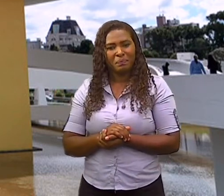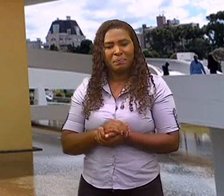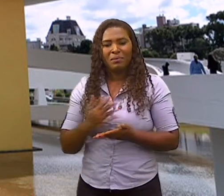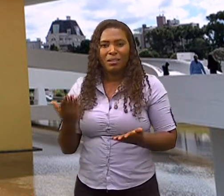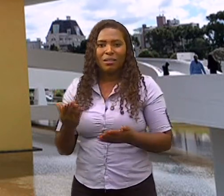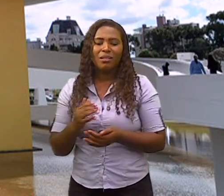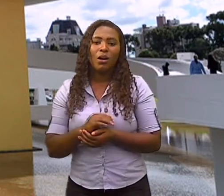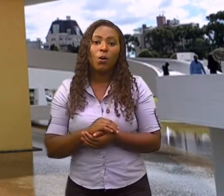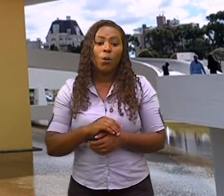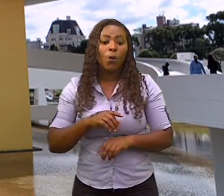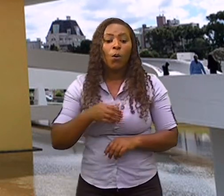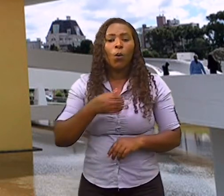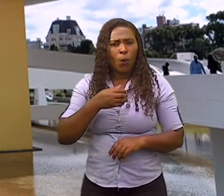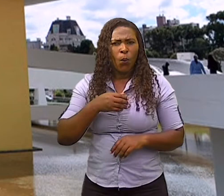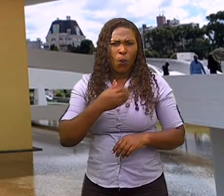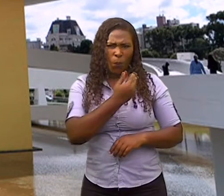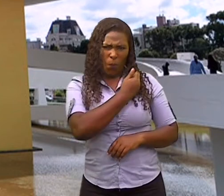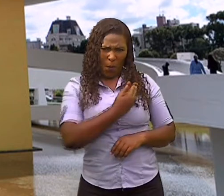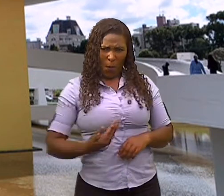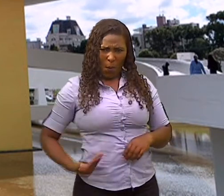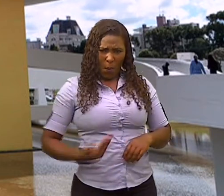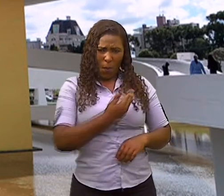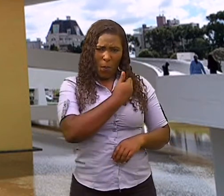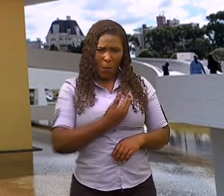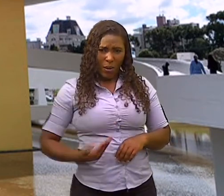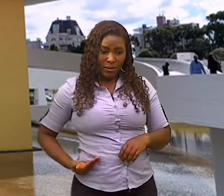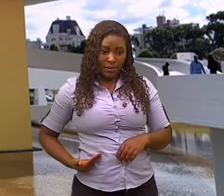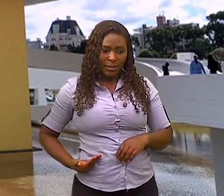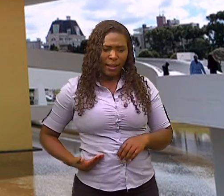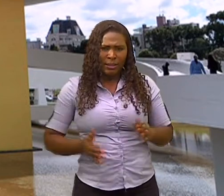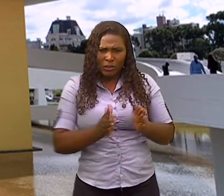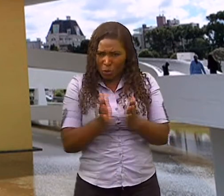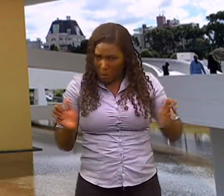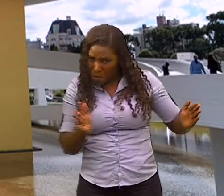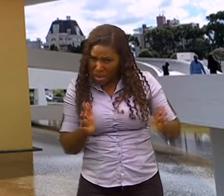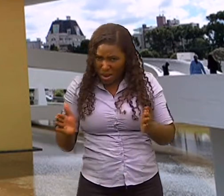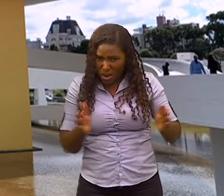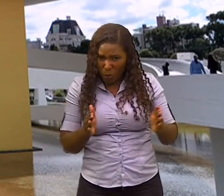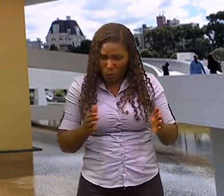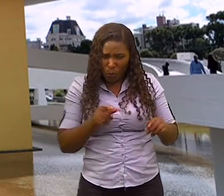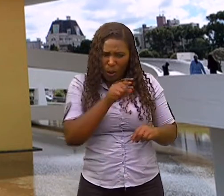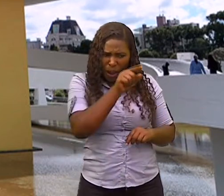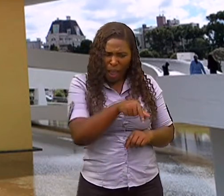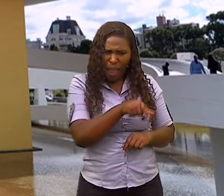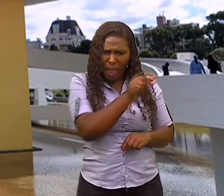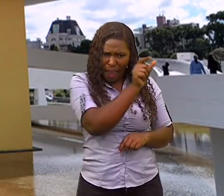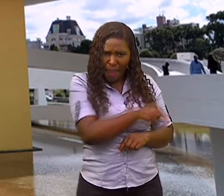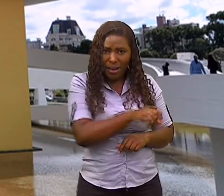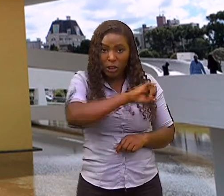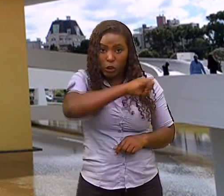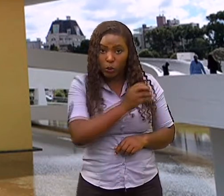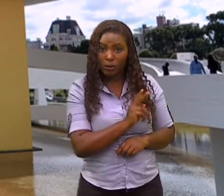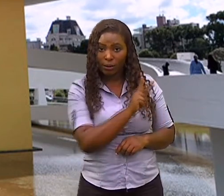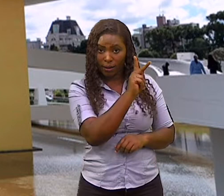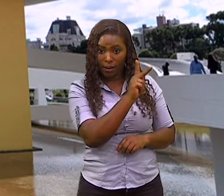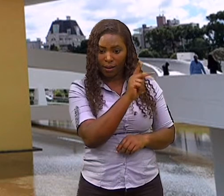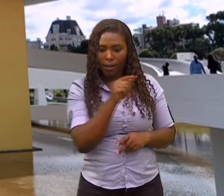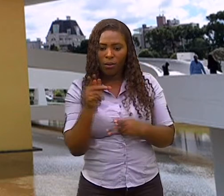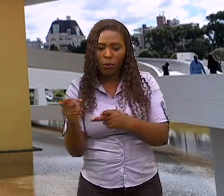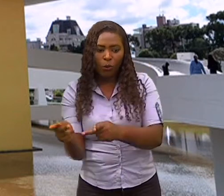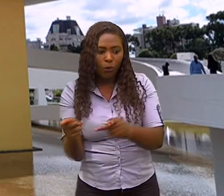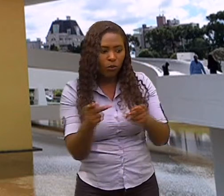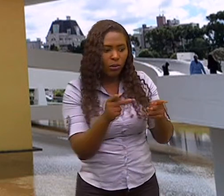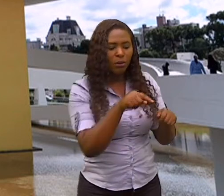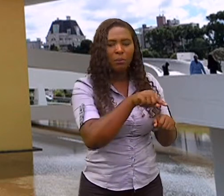JK, convidou a projetar Brasília. O arquiteto também se tornou diretor de Departamento de Urbanismo e